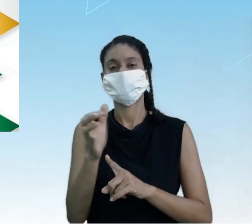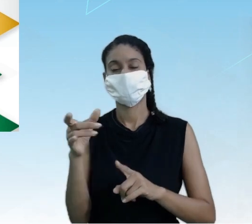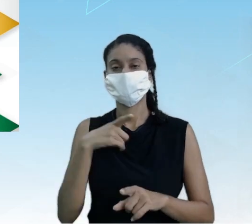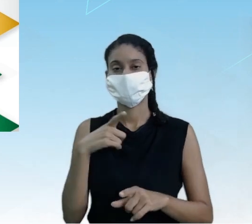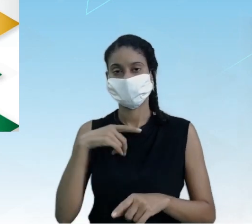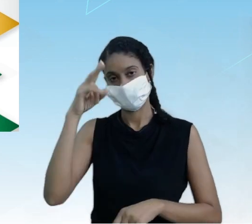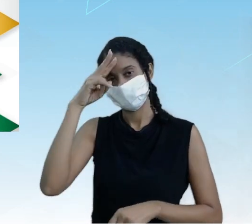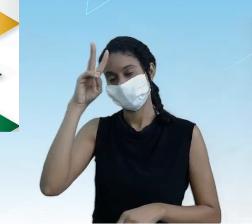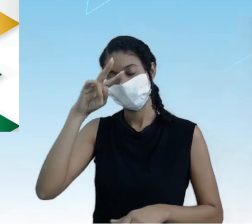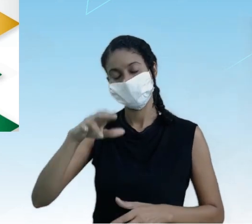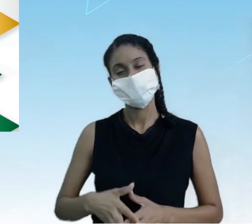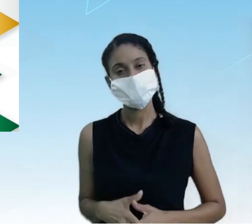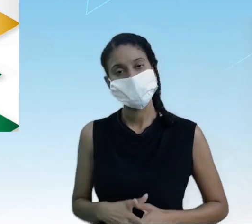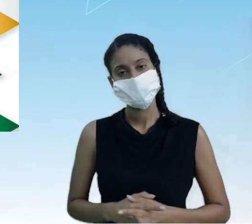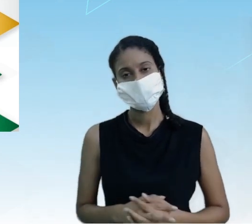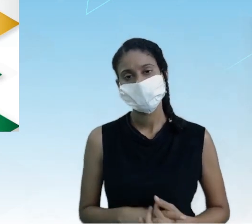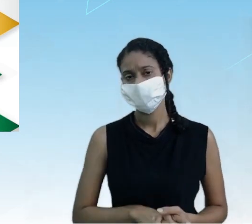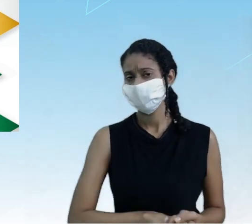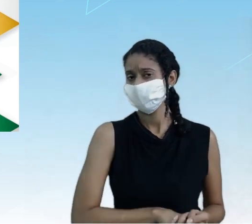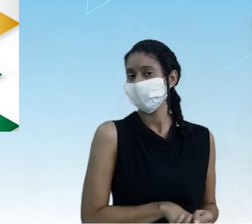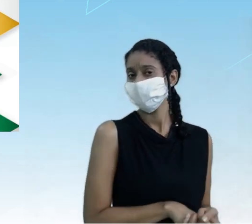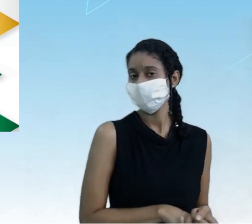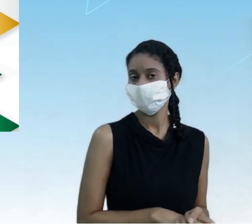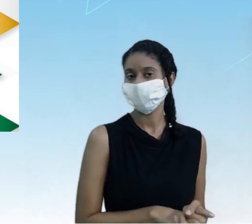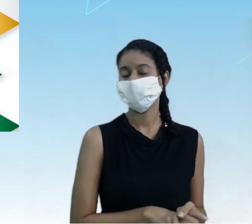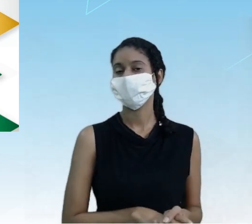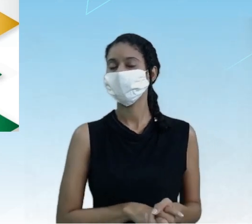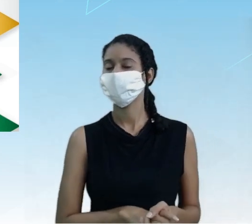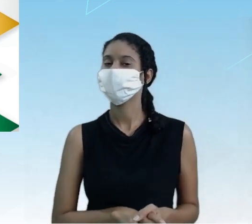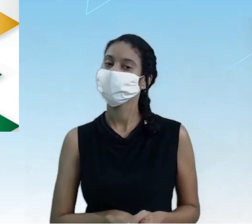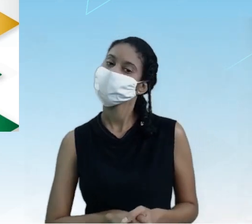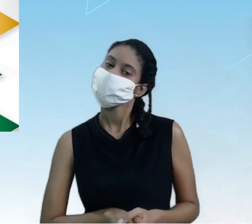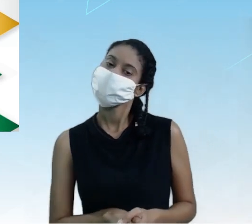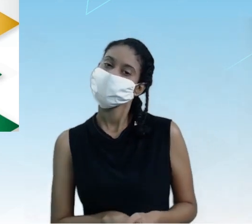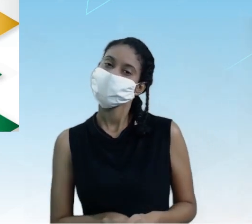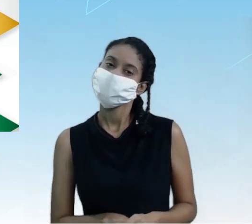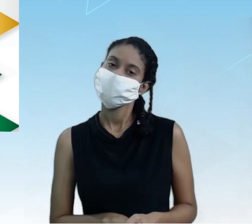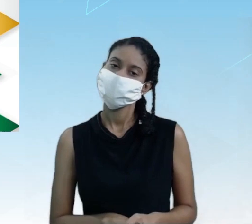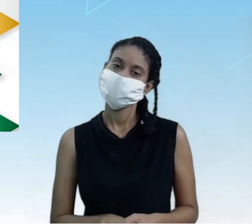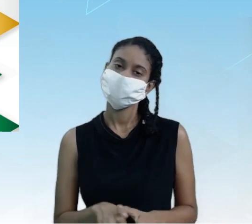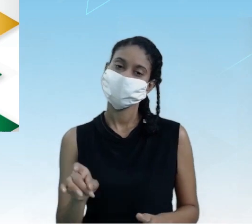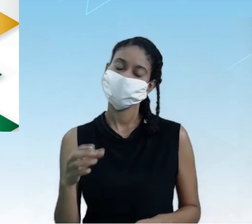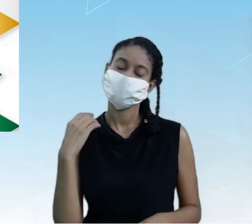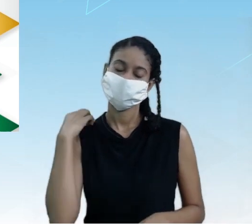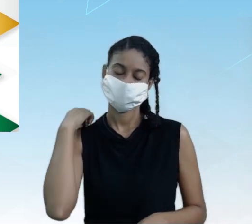influências históricas. Então, passando um pouquinho aí, só para reforçar,